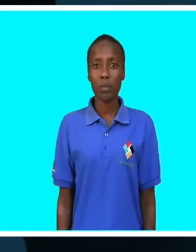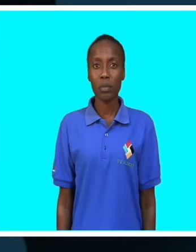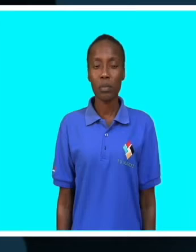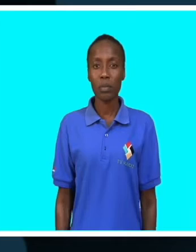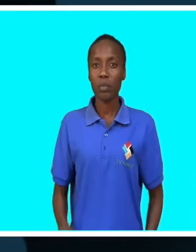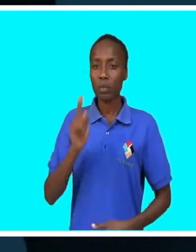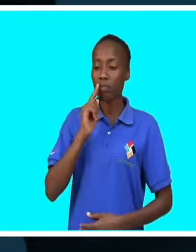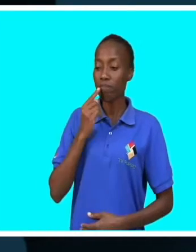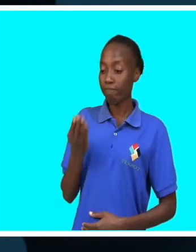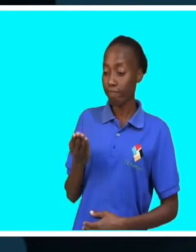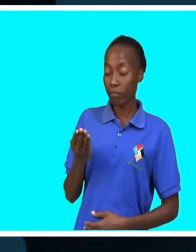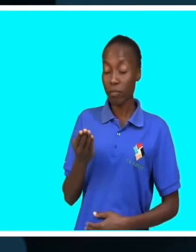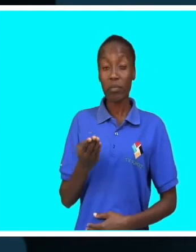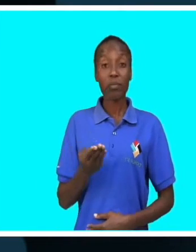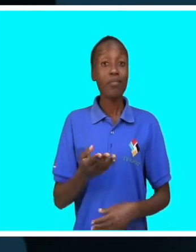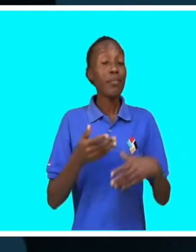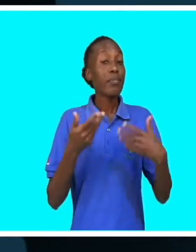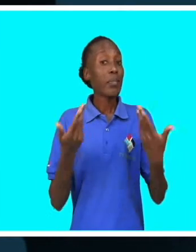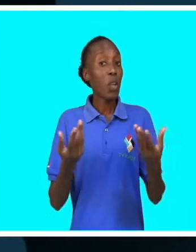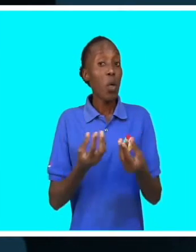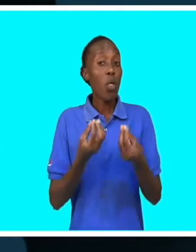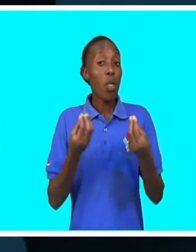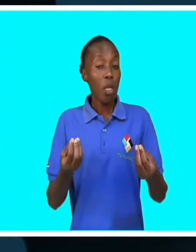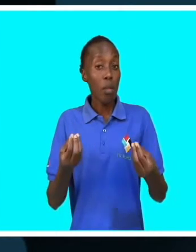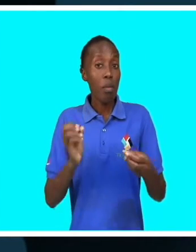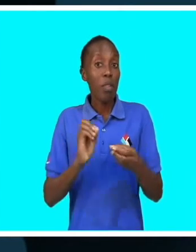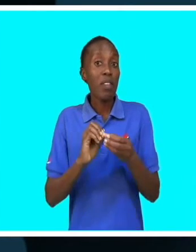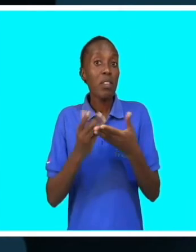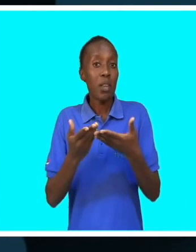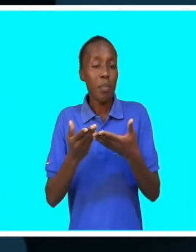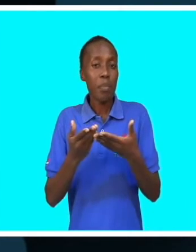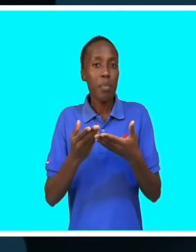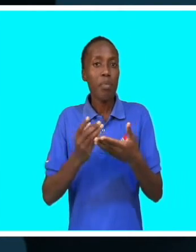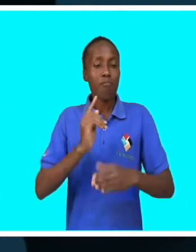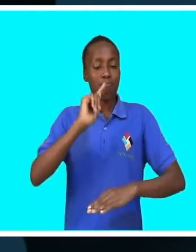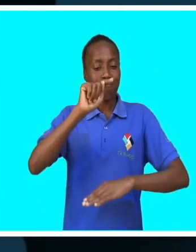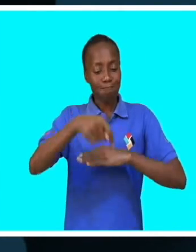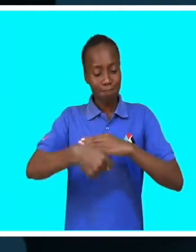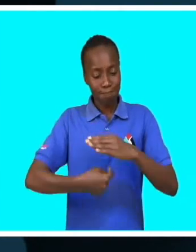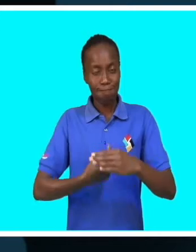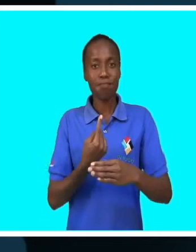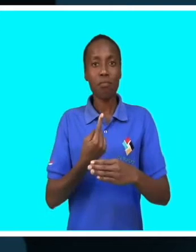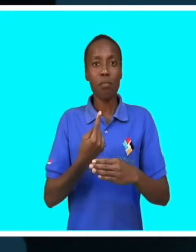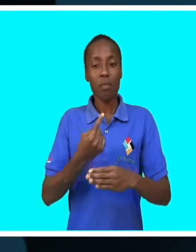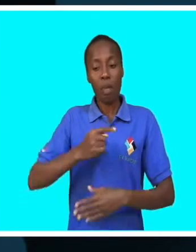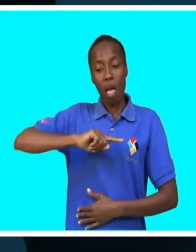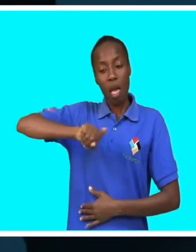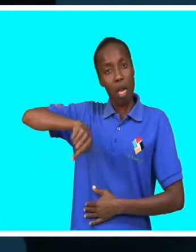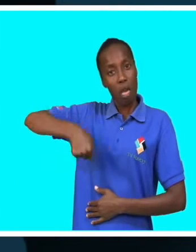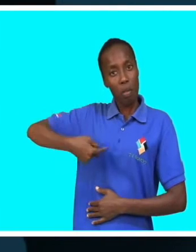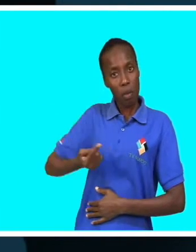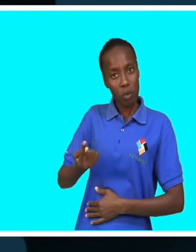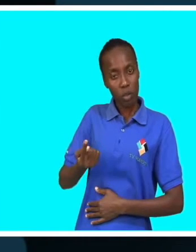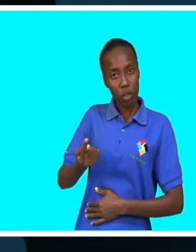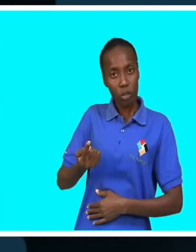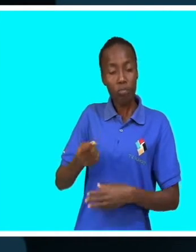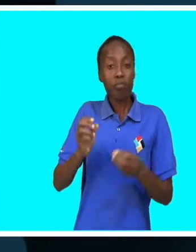dos trabalhos da Revim? As condições é somente elas se aproximarem a nós, não é?